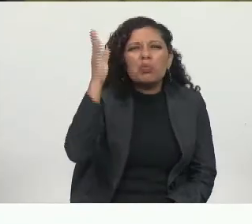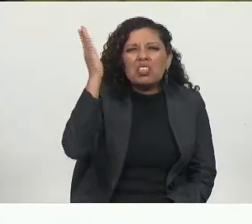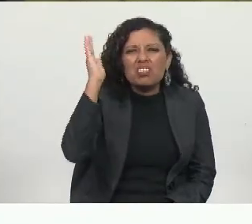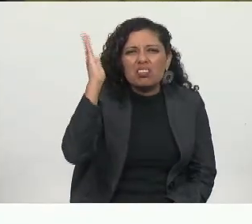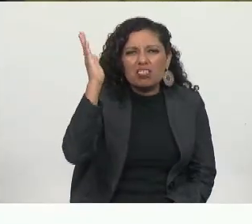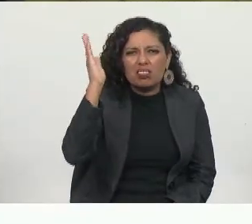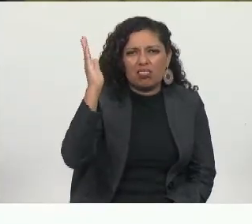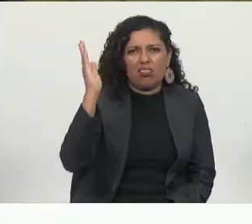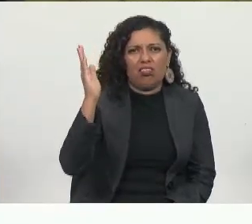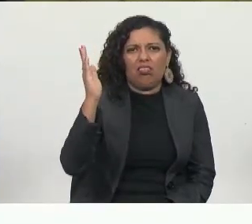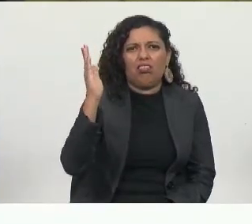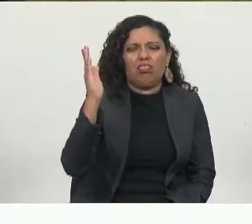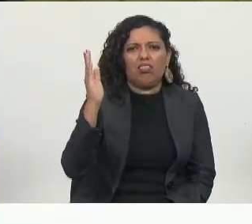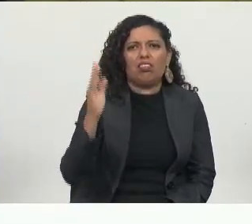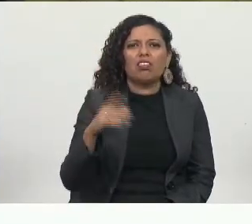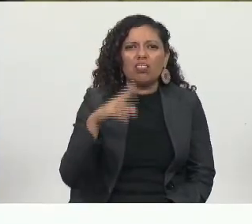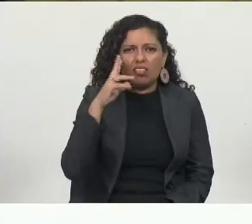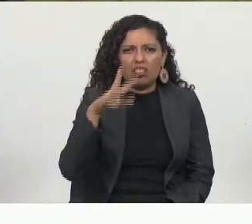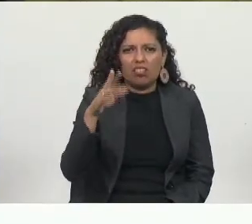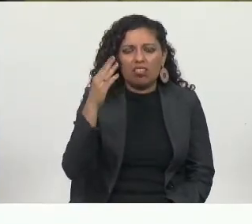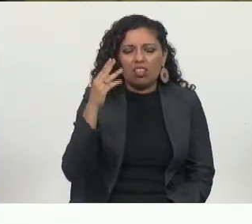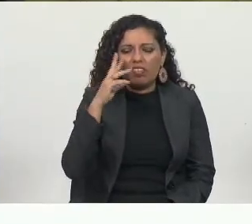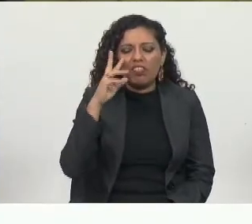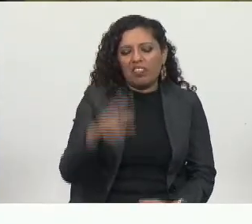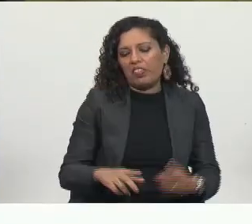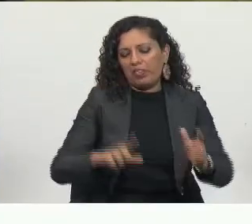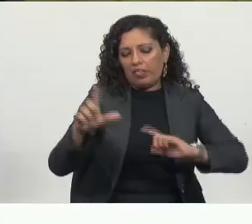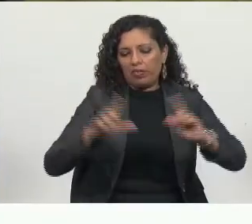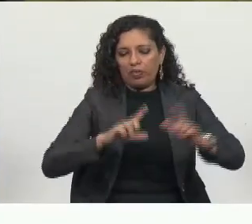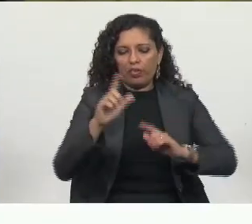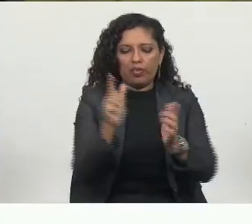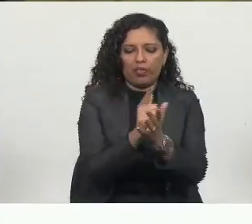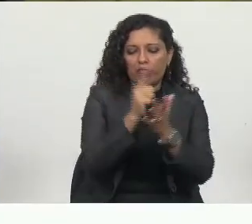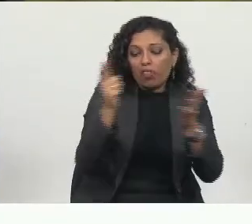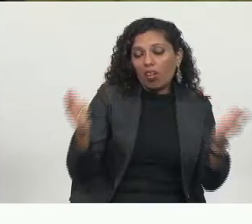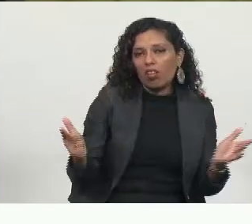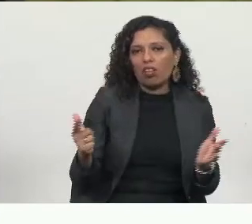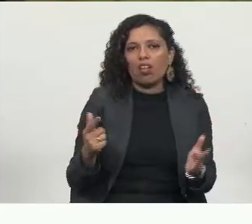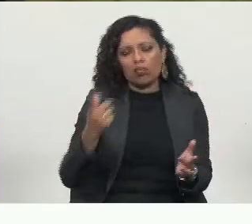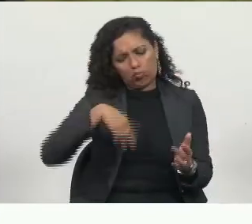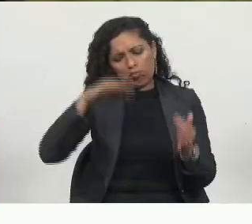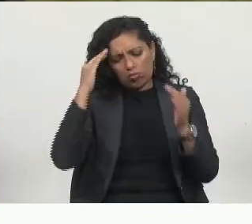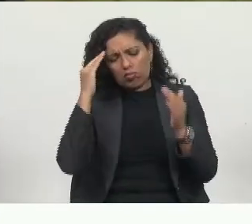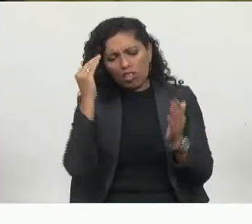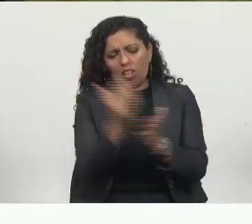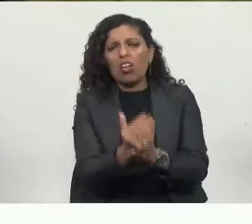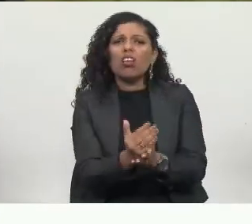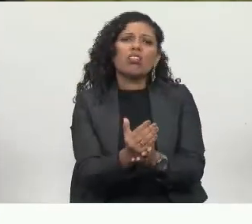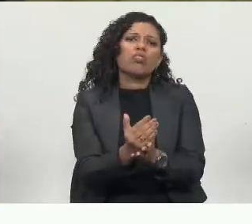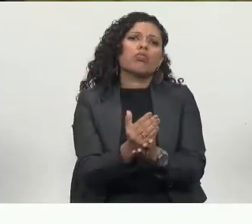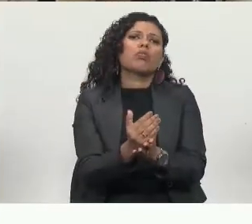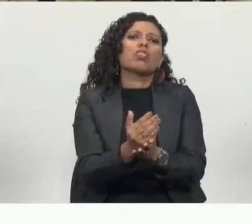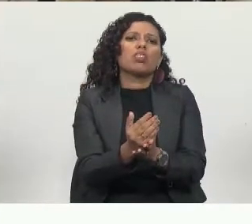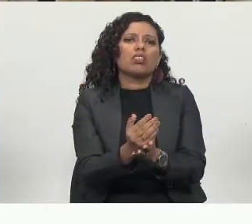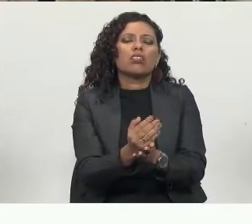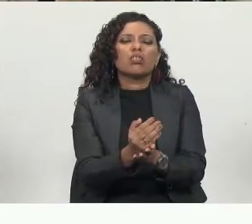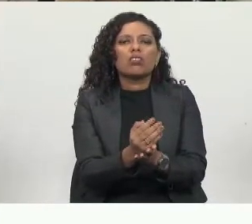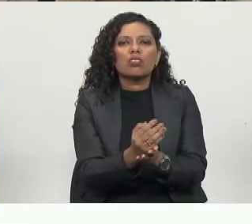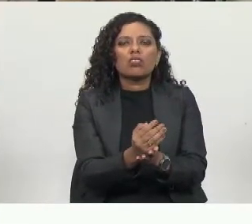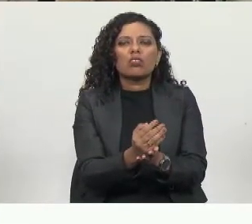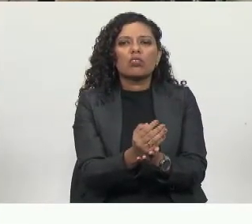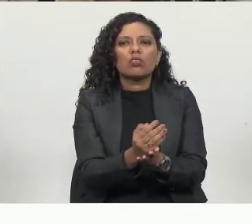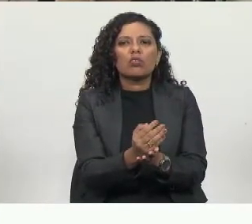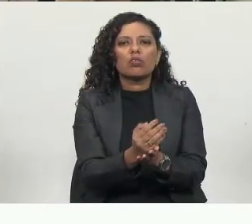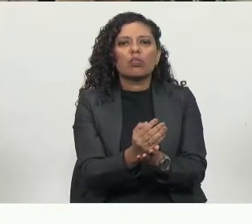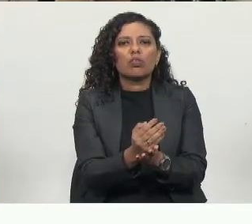Para aparecer na televisão, no jornal... Nós respeitamos, né, eu respeito, deputado? Nós respeitamos, até porque